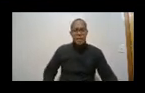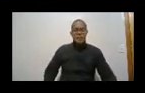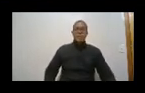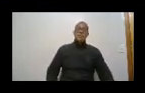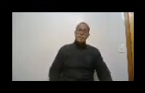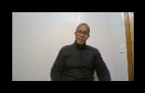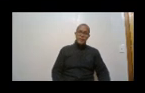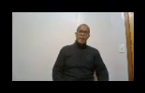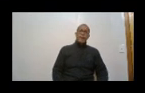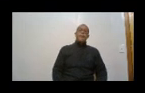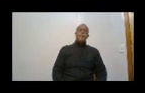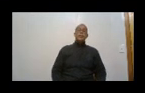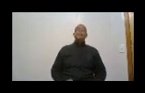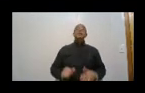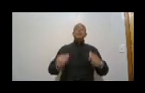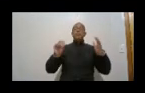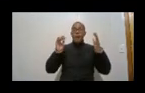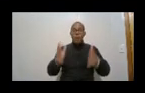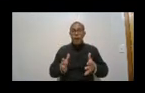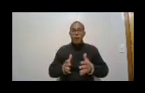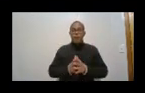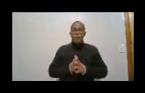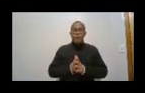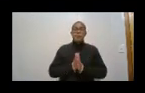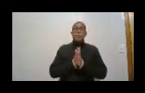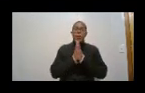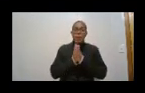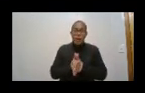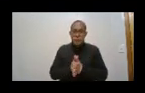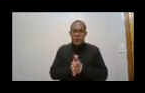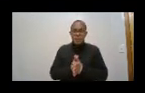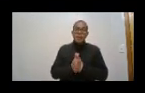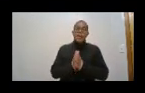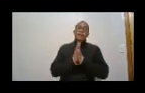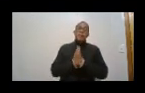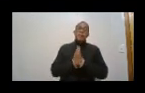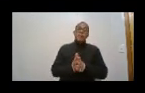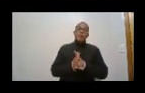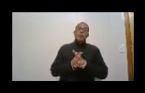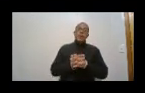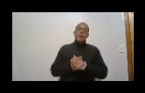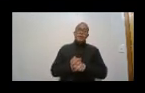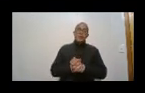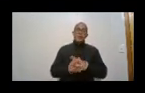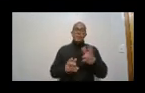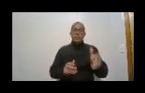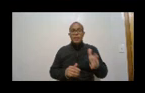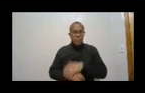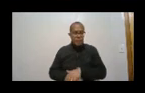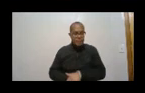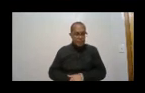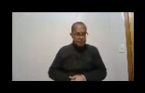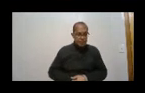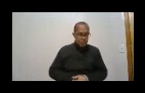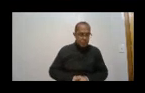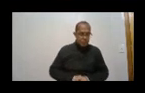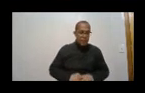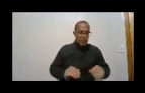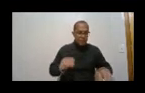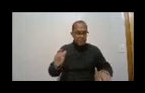iônico, tem genes. Sim. Mas o principal alvo, o principal local onde vai agir, vai ser sobre proteínas, tá? Transportadoras